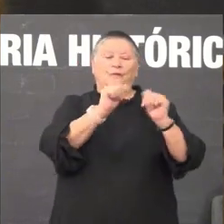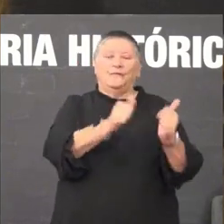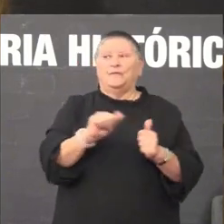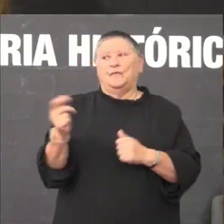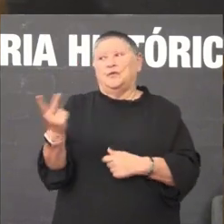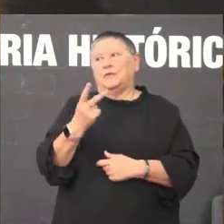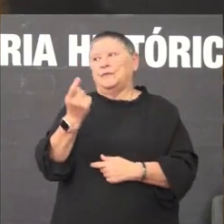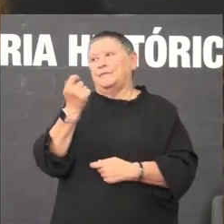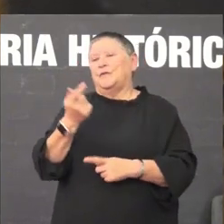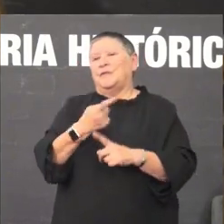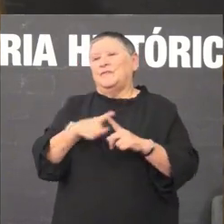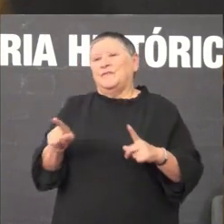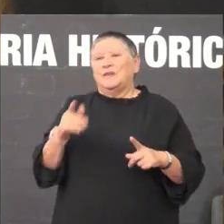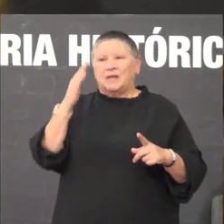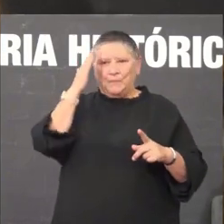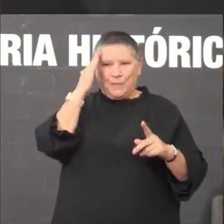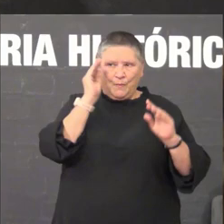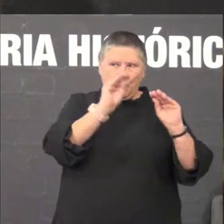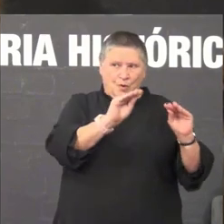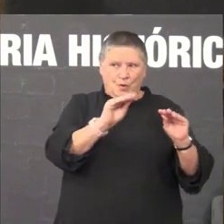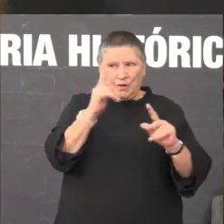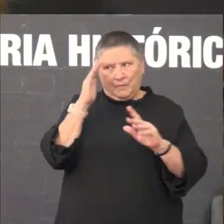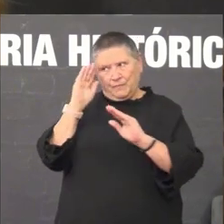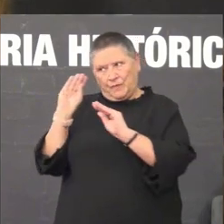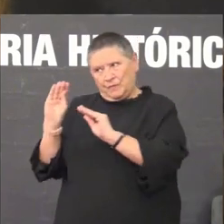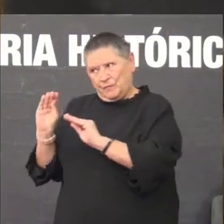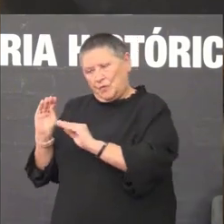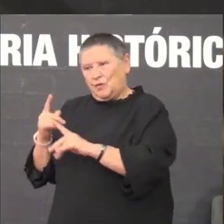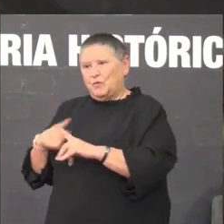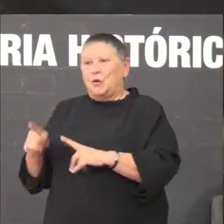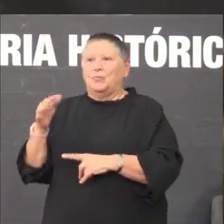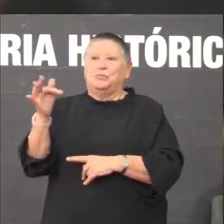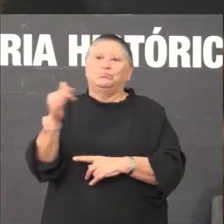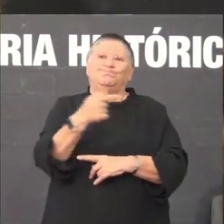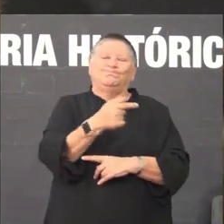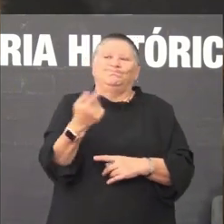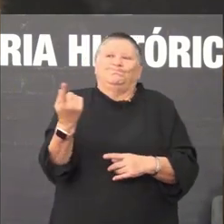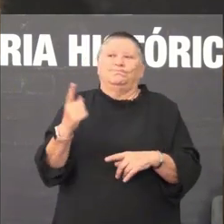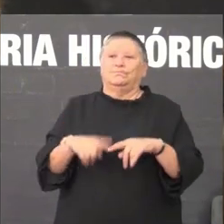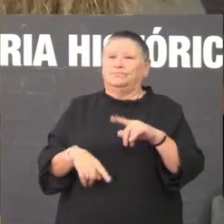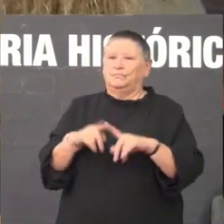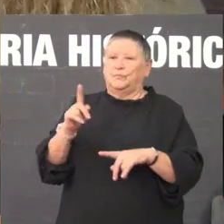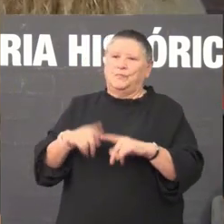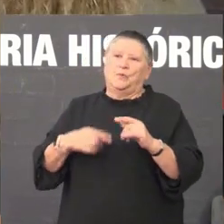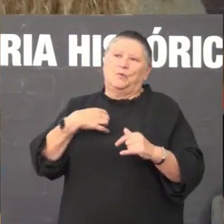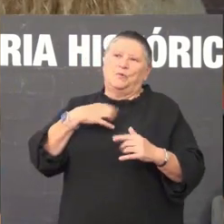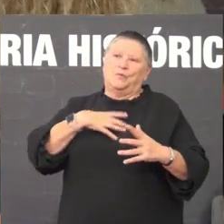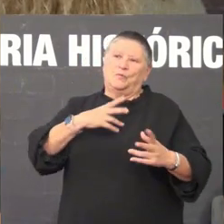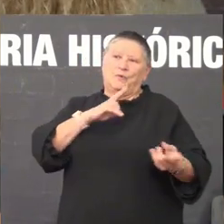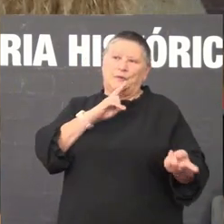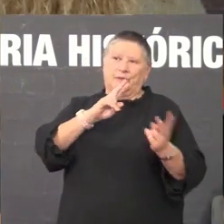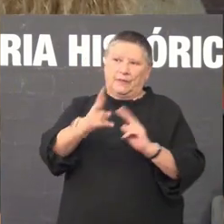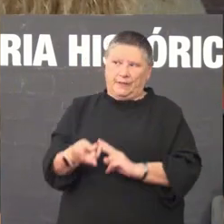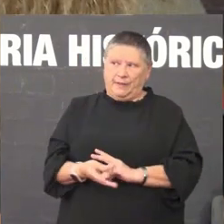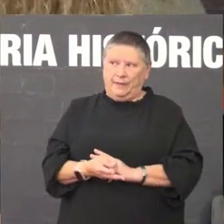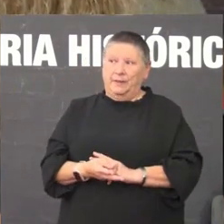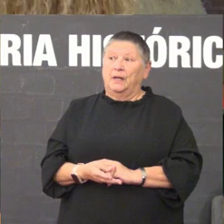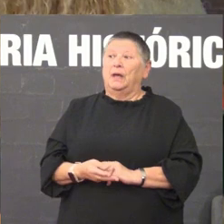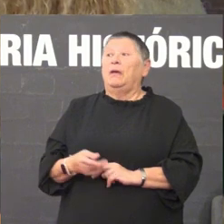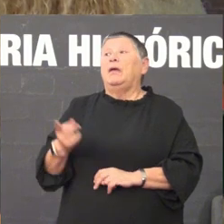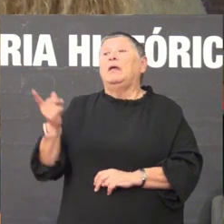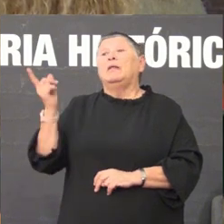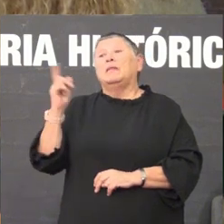também da memória desse passado oposicionista, embora de alguma forma, de forma diferente. Eu acho que em Portugal ainda temos